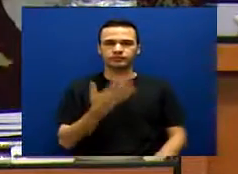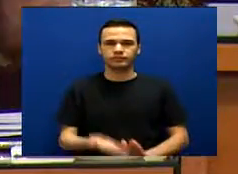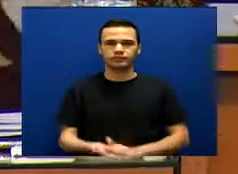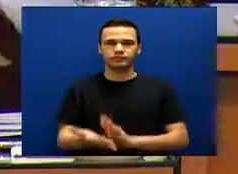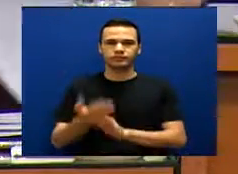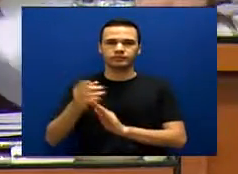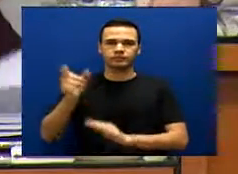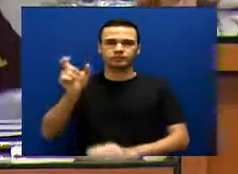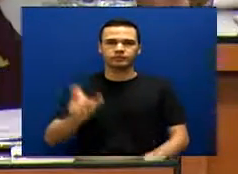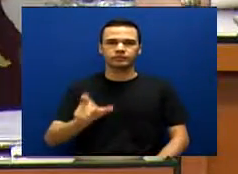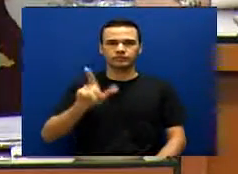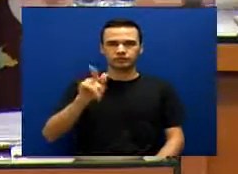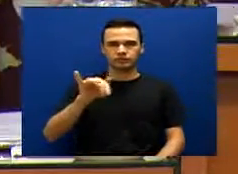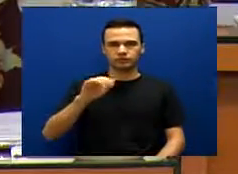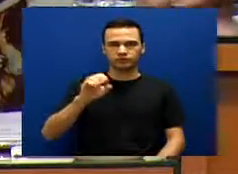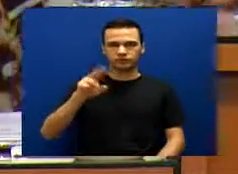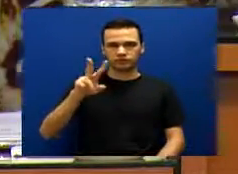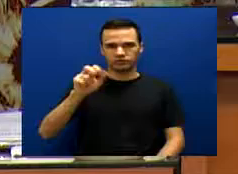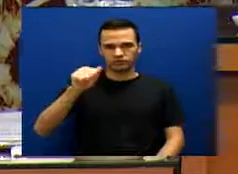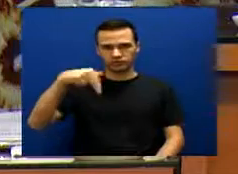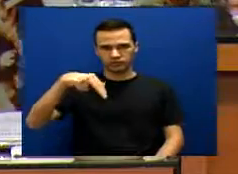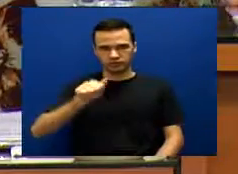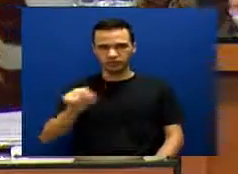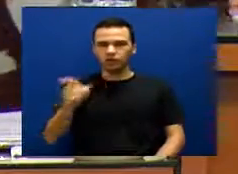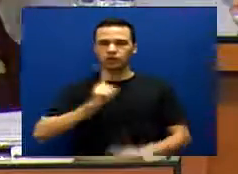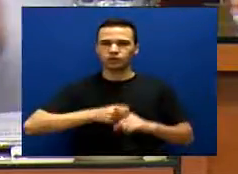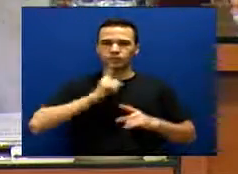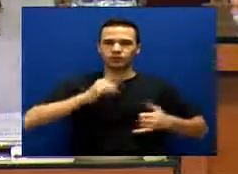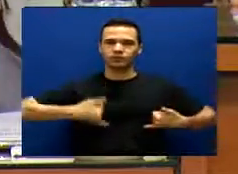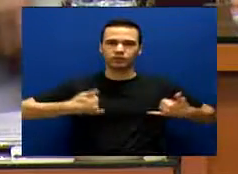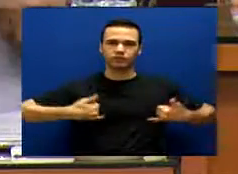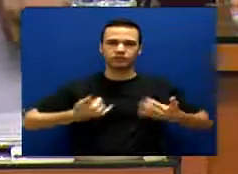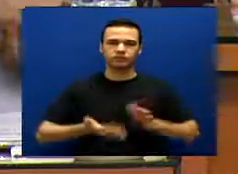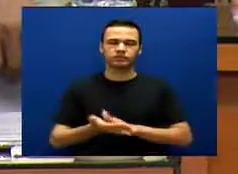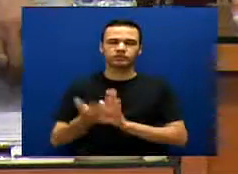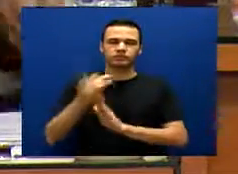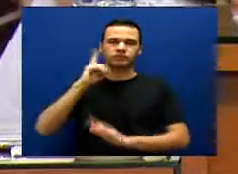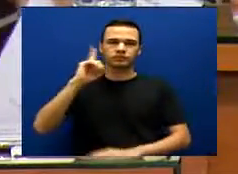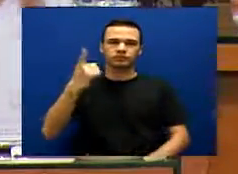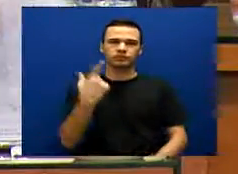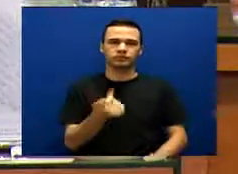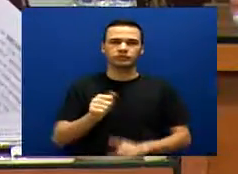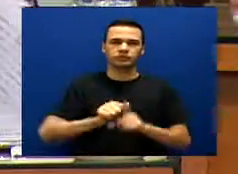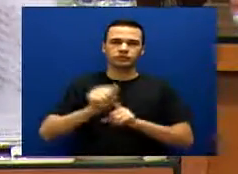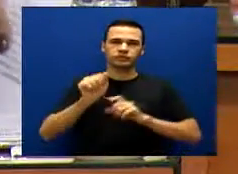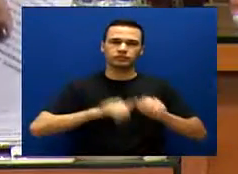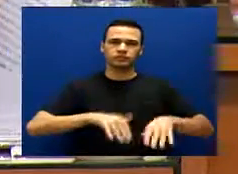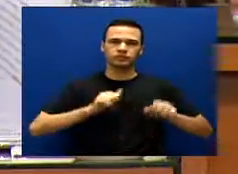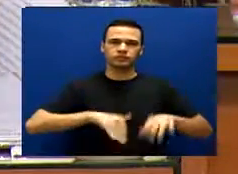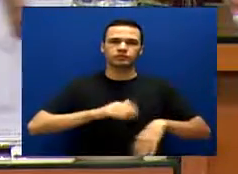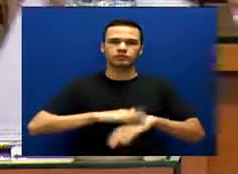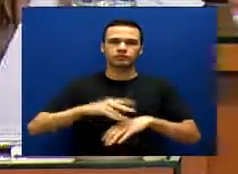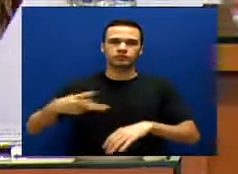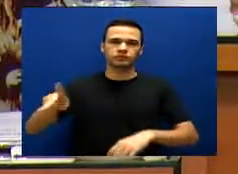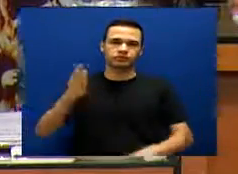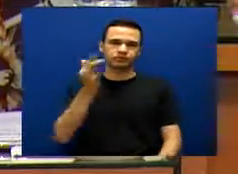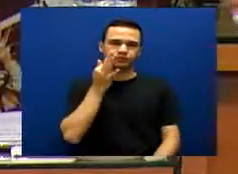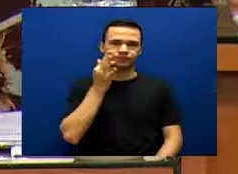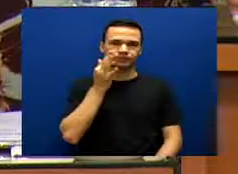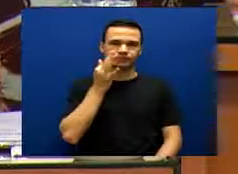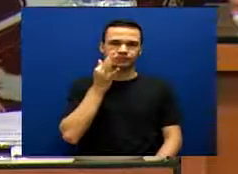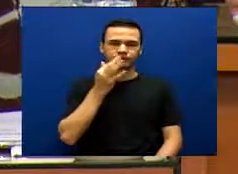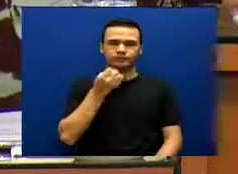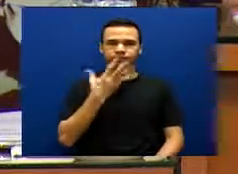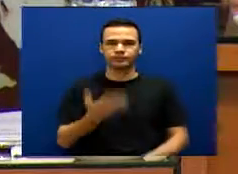e congratulações a Giovana Cardoso, pela passagem da sua data natalícia, comemorada dia 27 de setembro. Votos do vereador Fernando